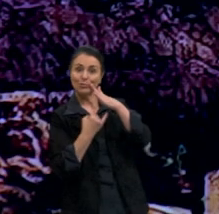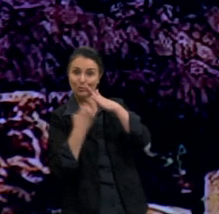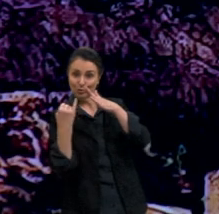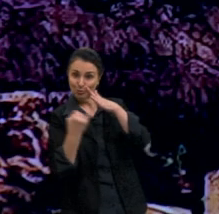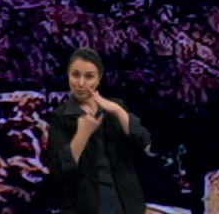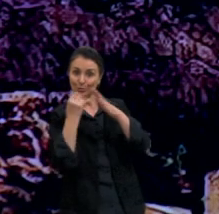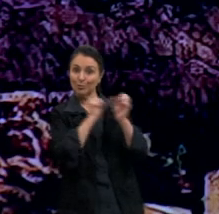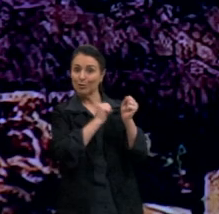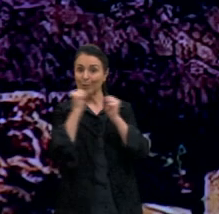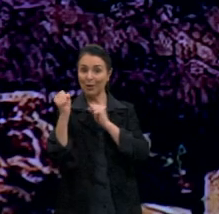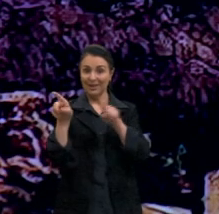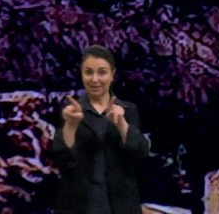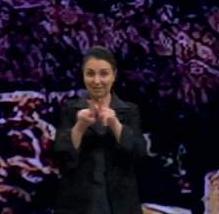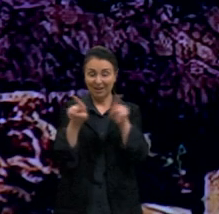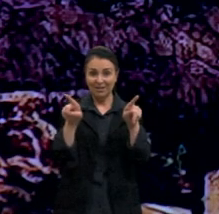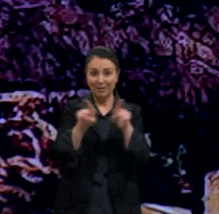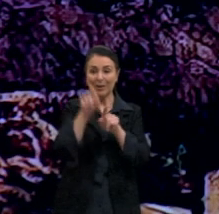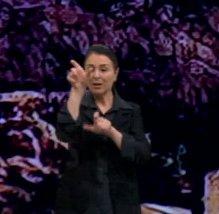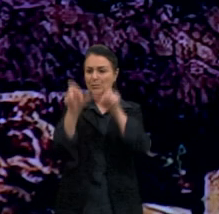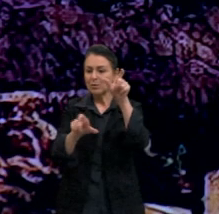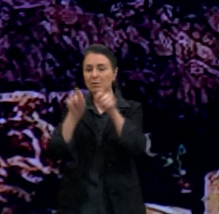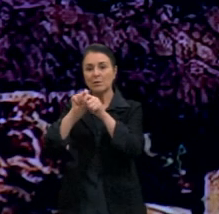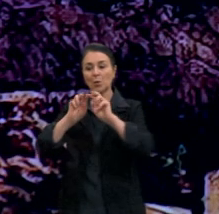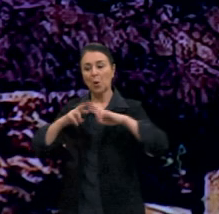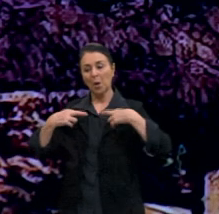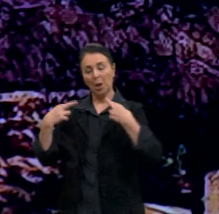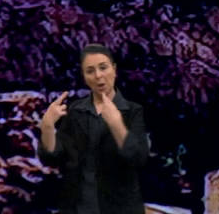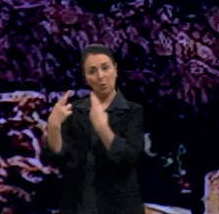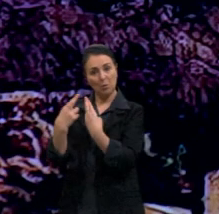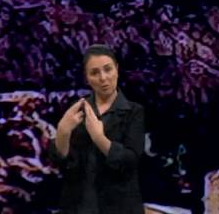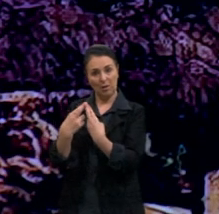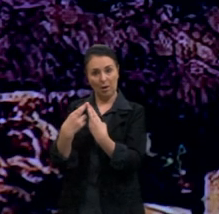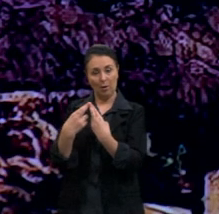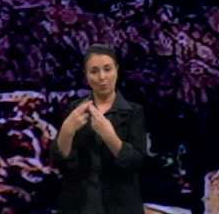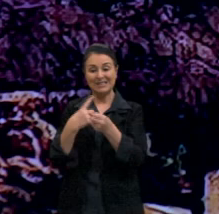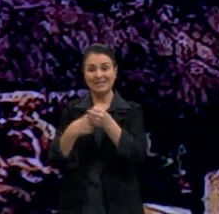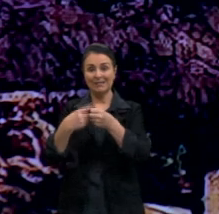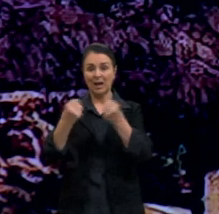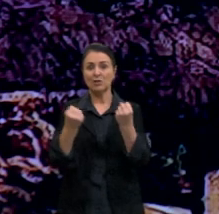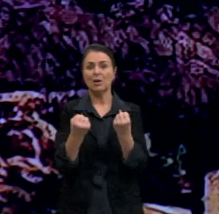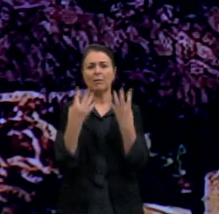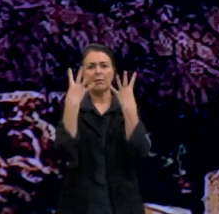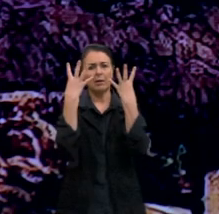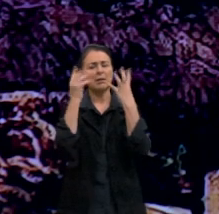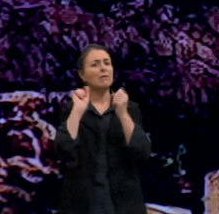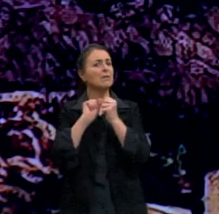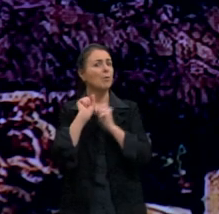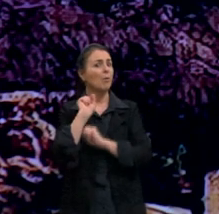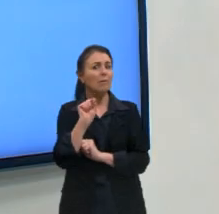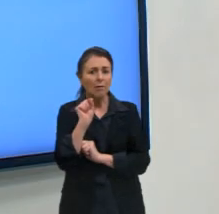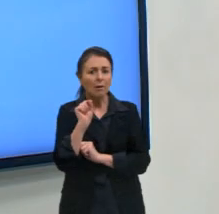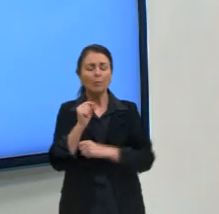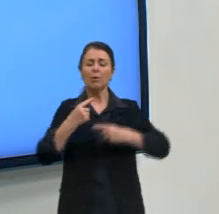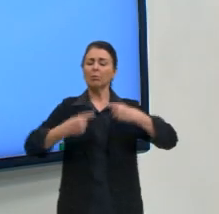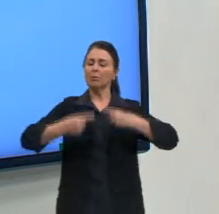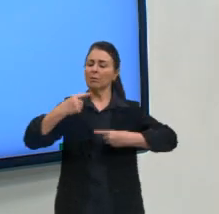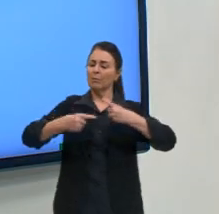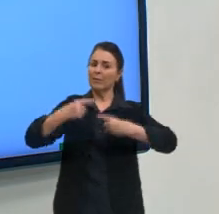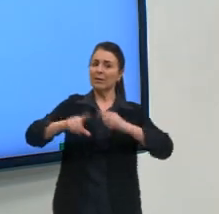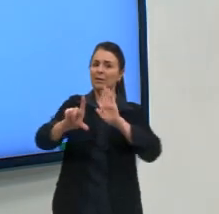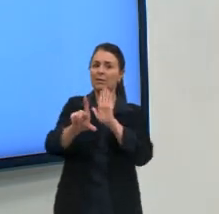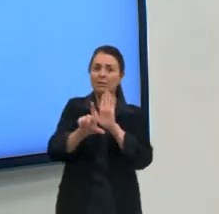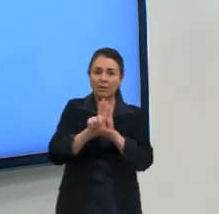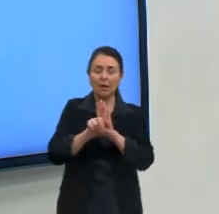poder e também era onde as pessoas se reuniam em apenas para debater as leis e para